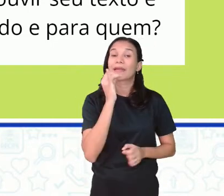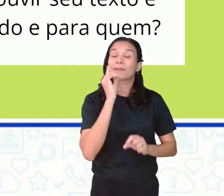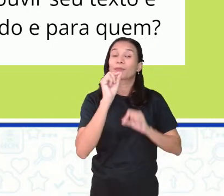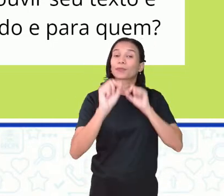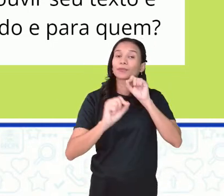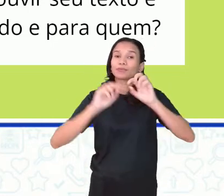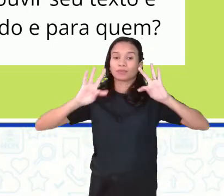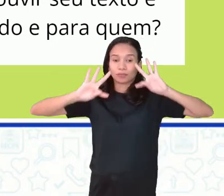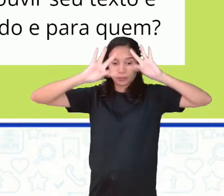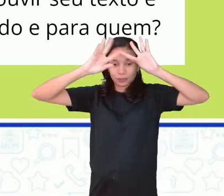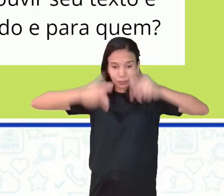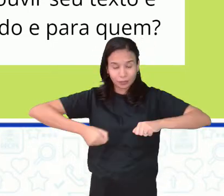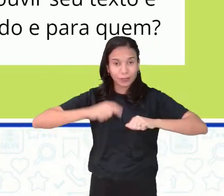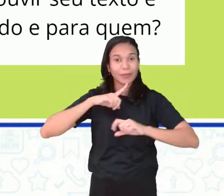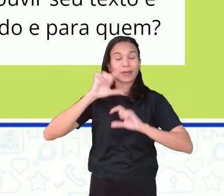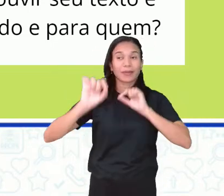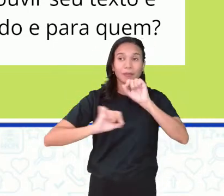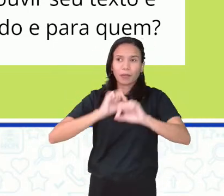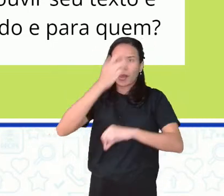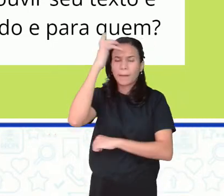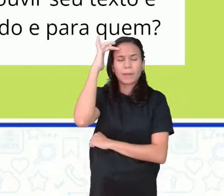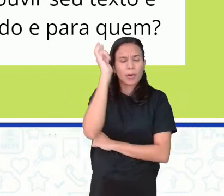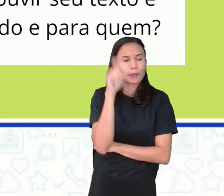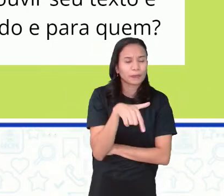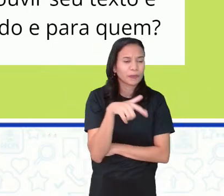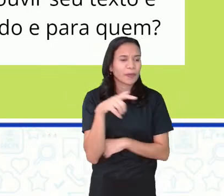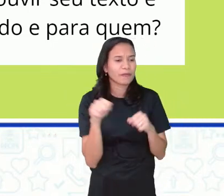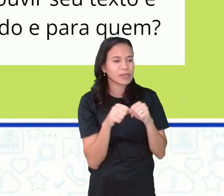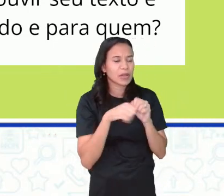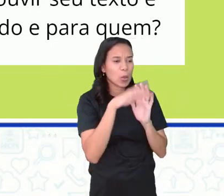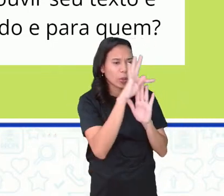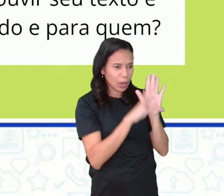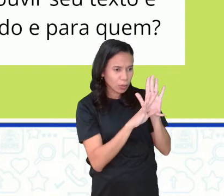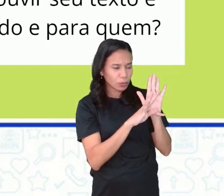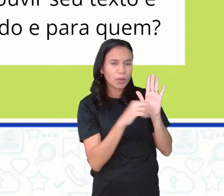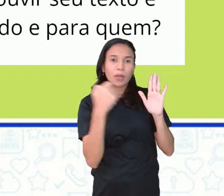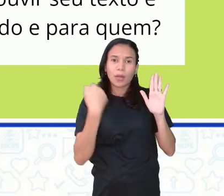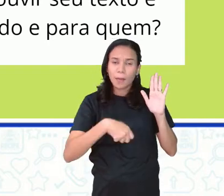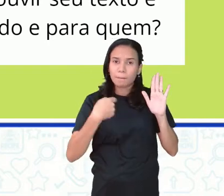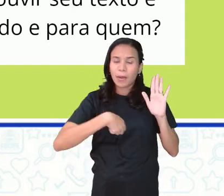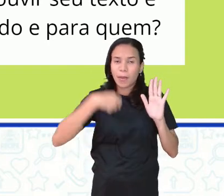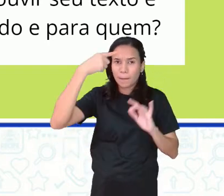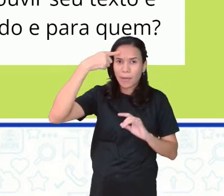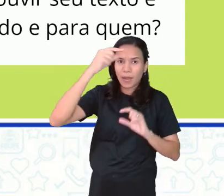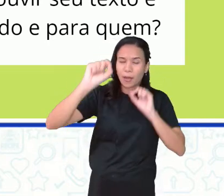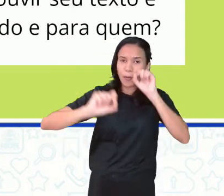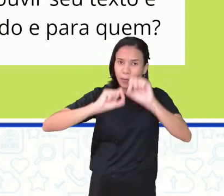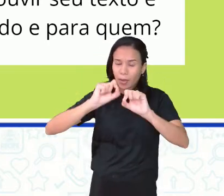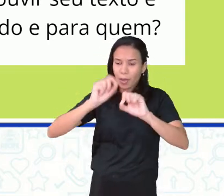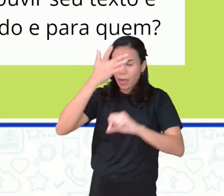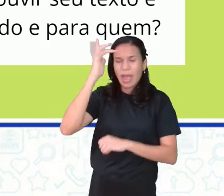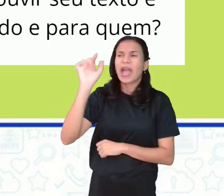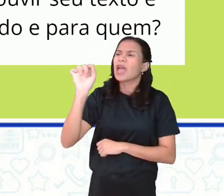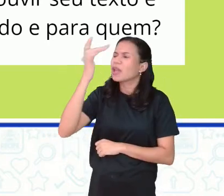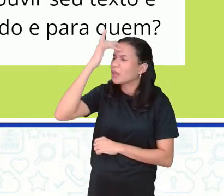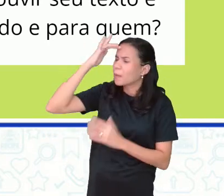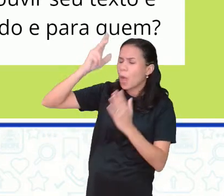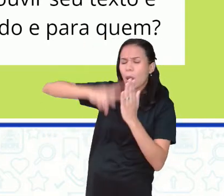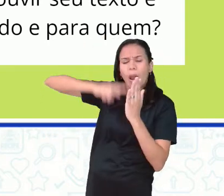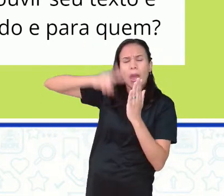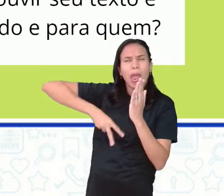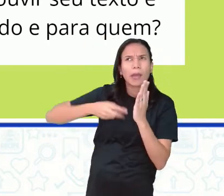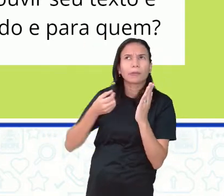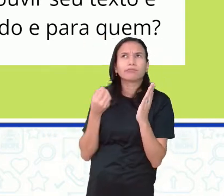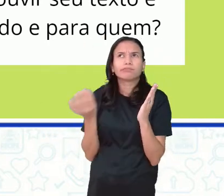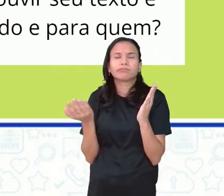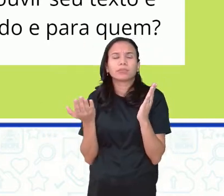Exemplificando tudo, teríamos: você vai produzir um texto, então deve considerar Quem vai ler ou ouvir seu texto